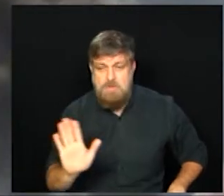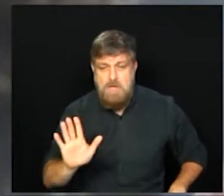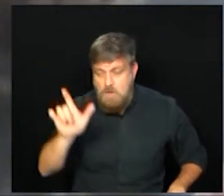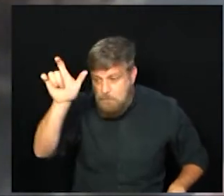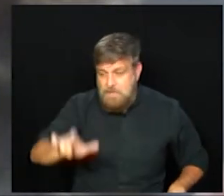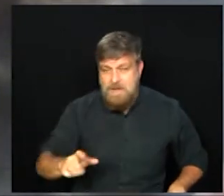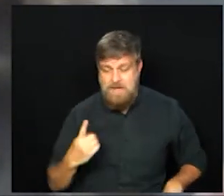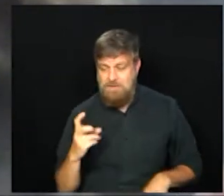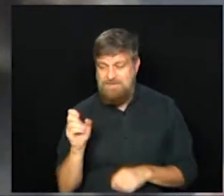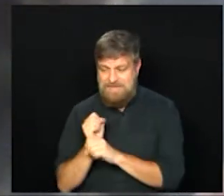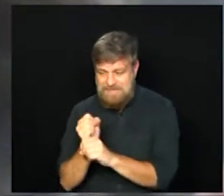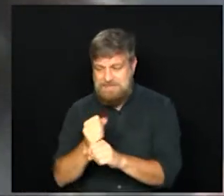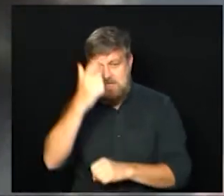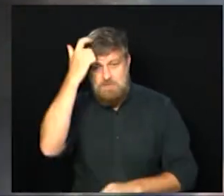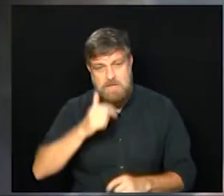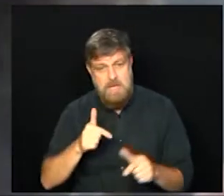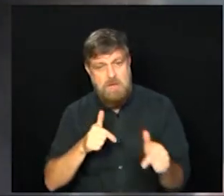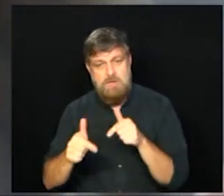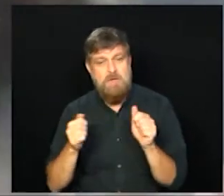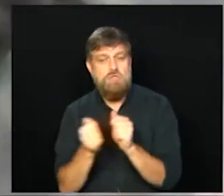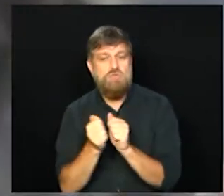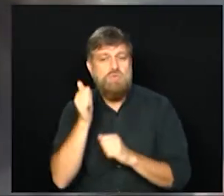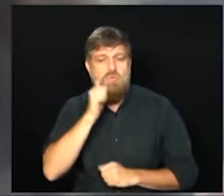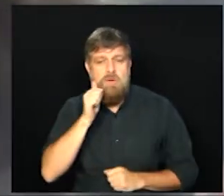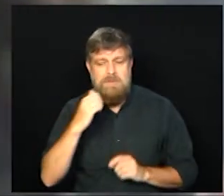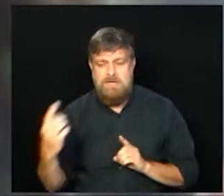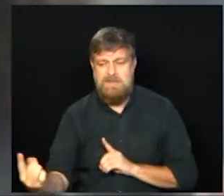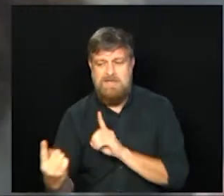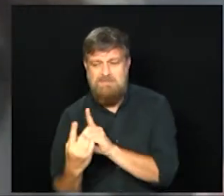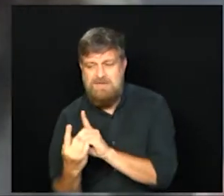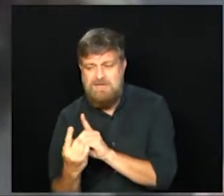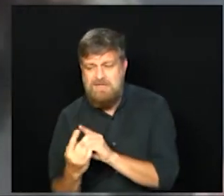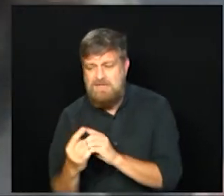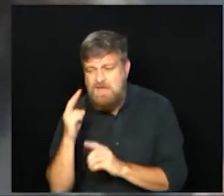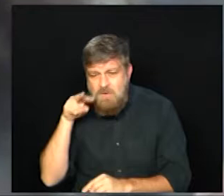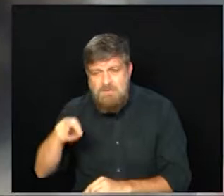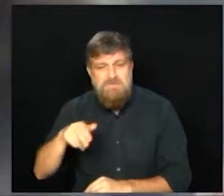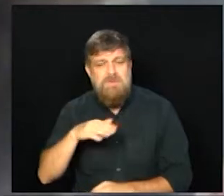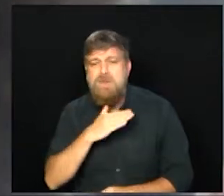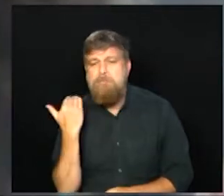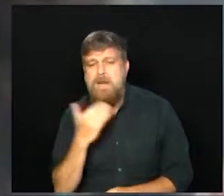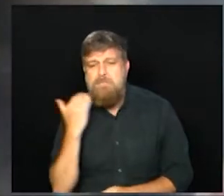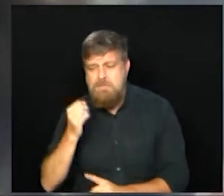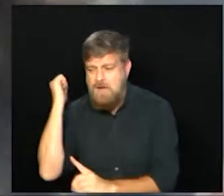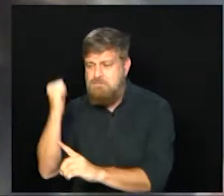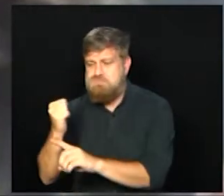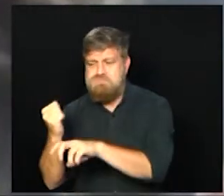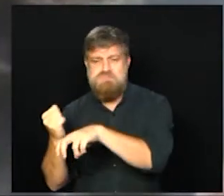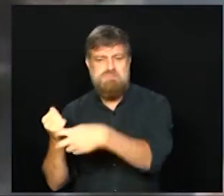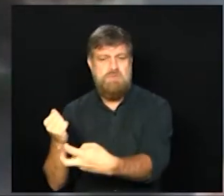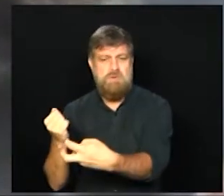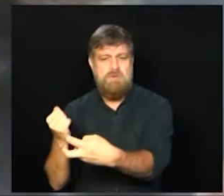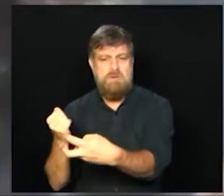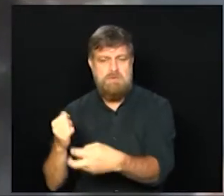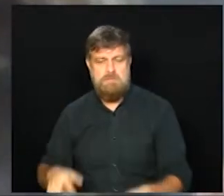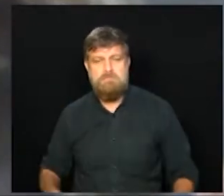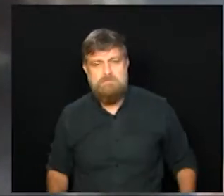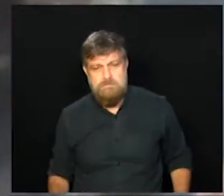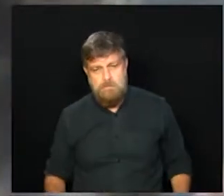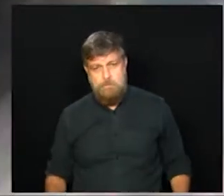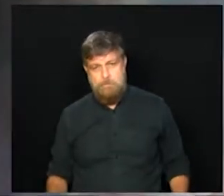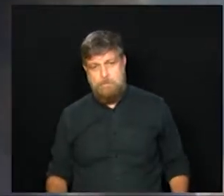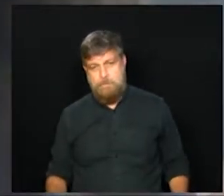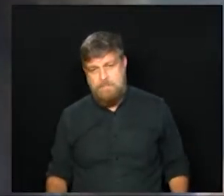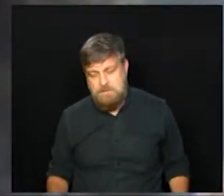atendo mulher em situação de violência, eu já ouvi muita coisa, já perdi muita mulher que foi assassinada nessa trajetória como um todo. E